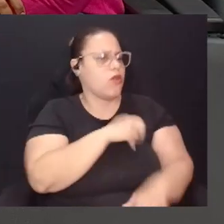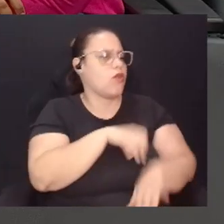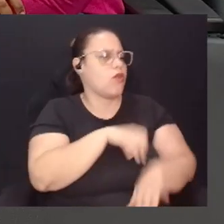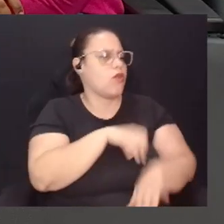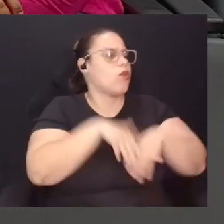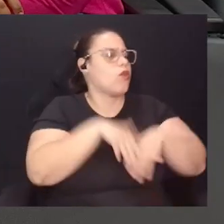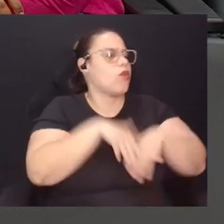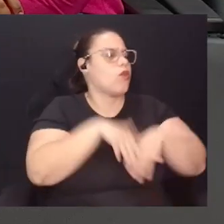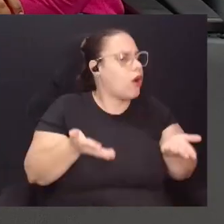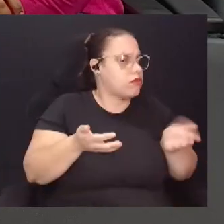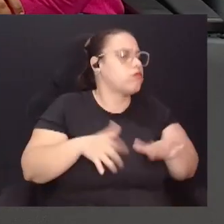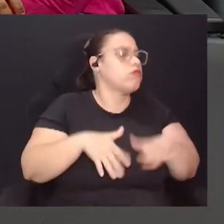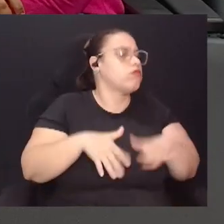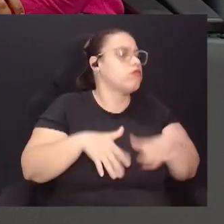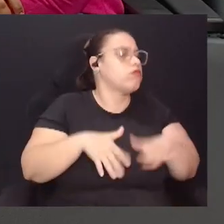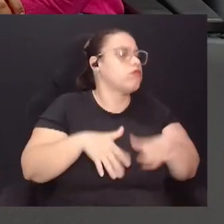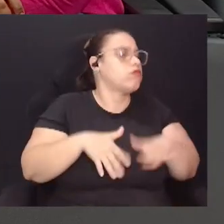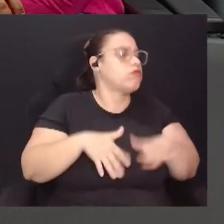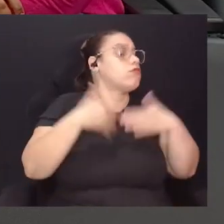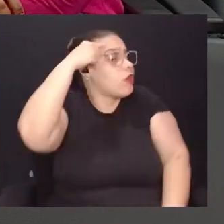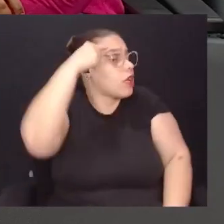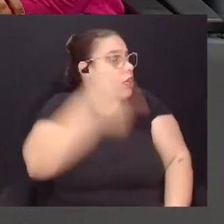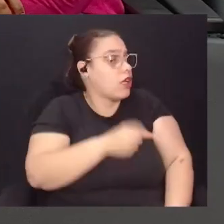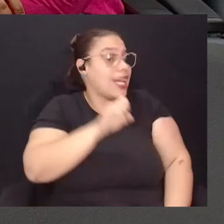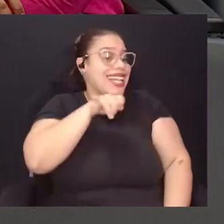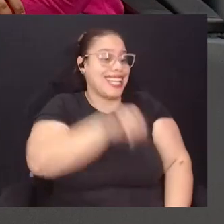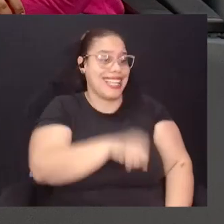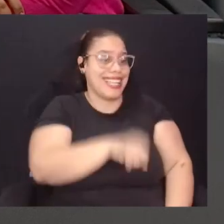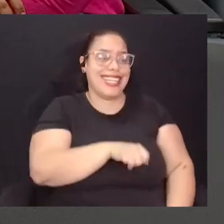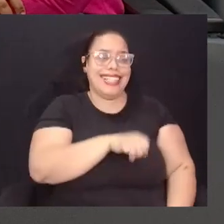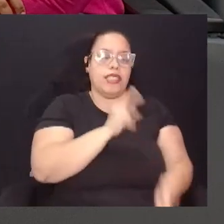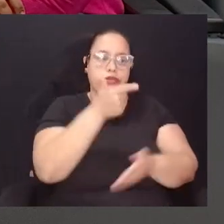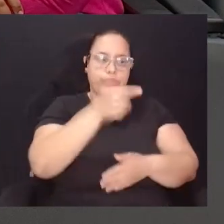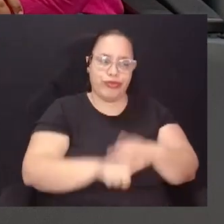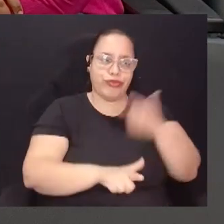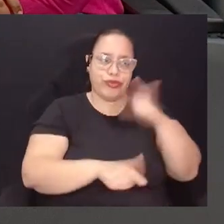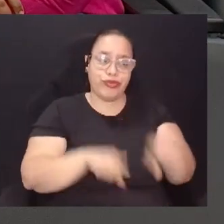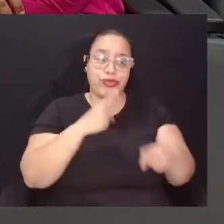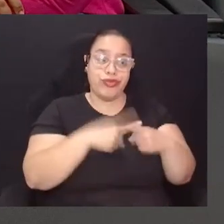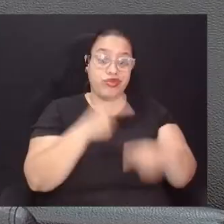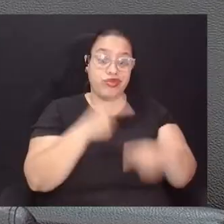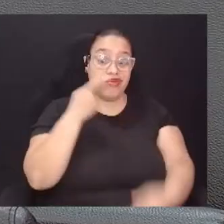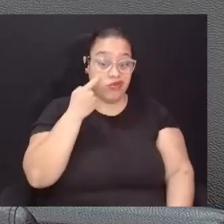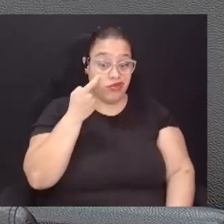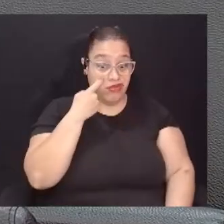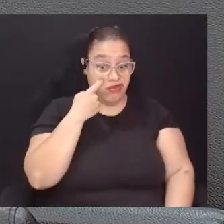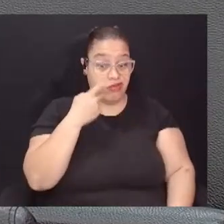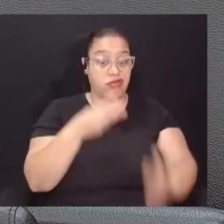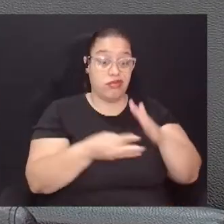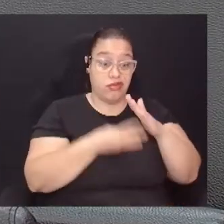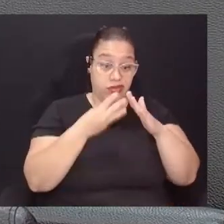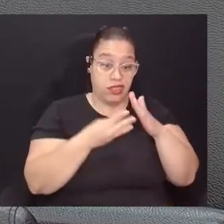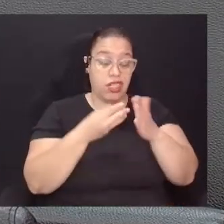medidas que ela quais as medidas ela iria tomar se a situação continuasse se repetindo. Porque a gente já viu também, né,